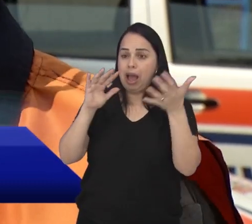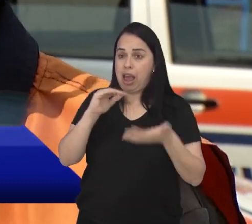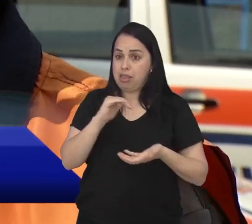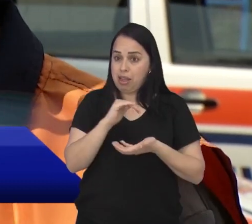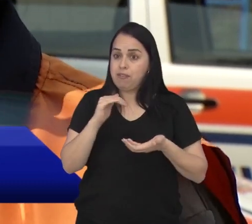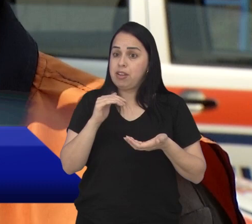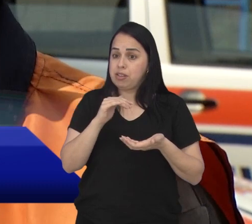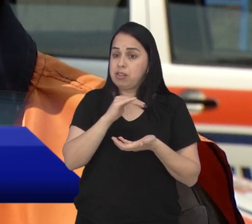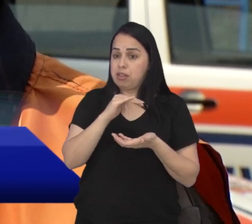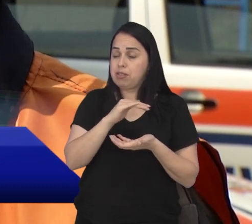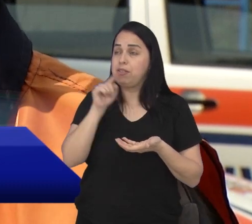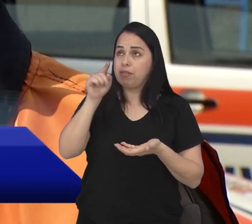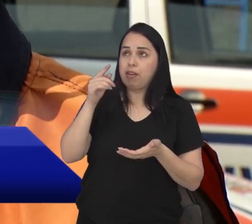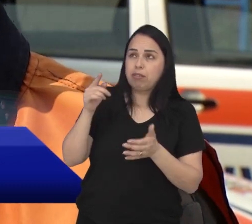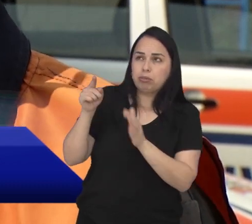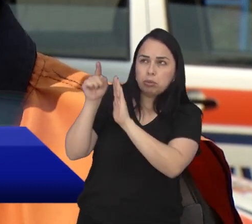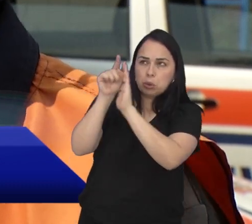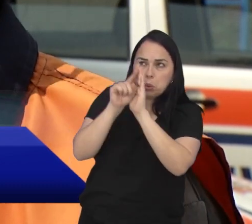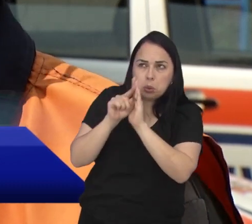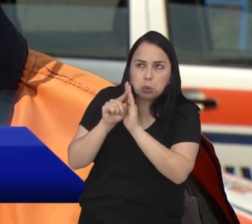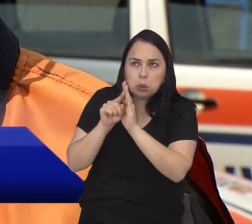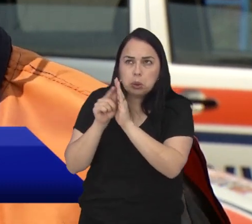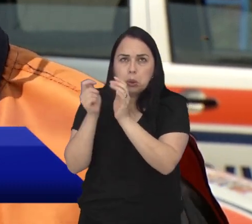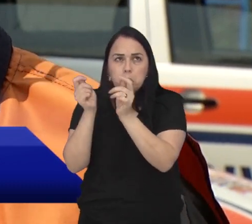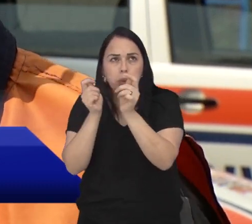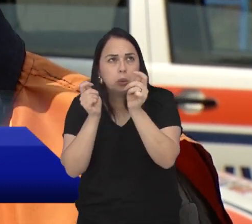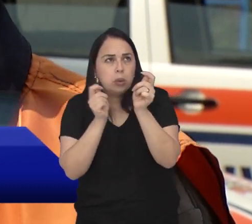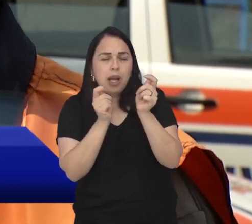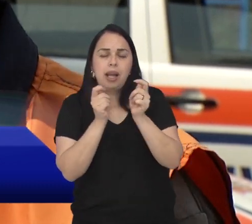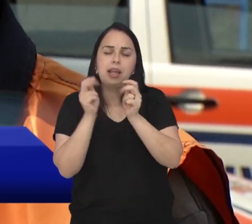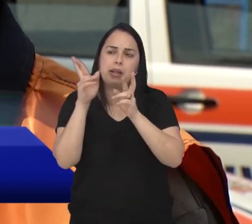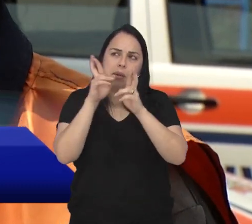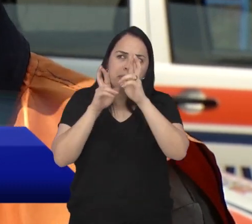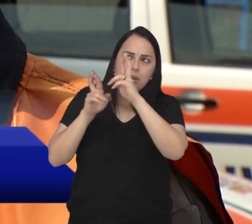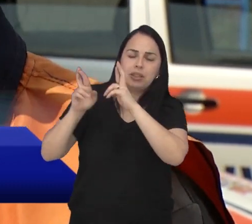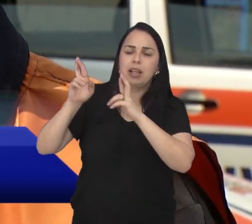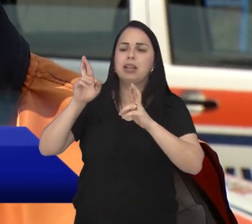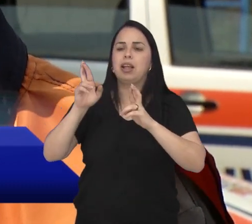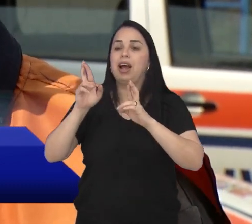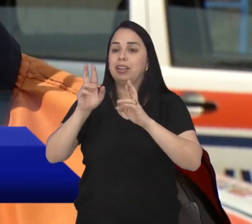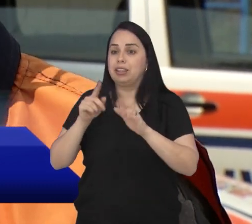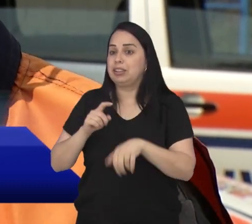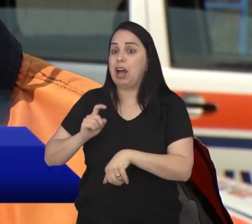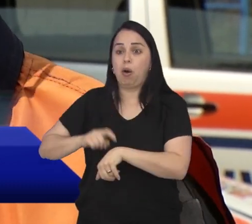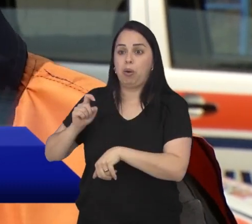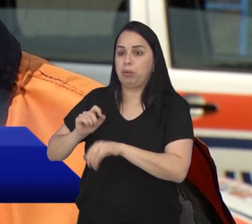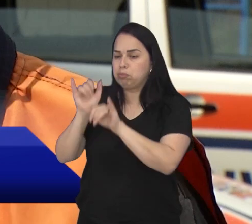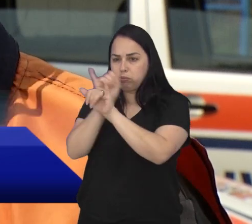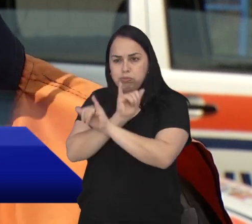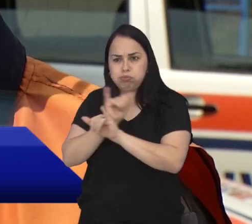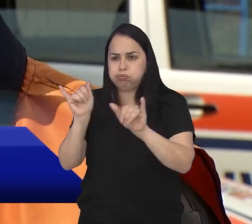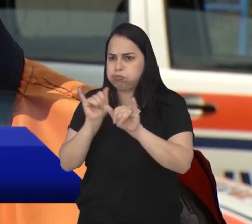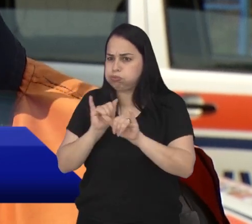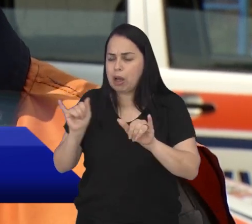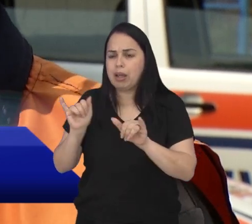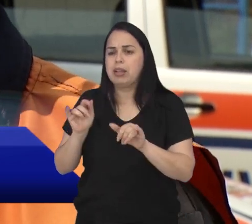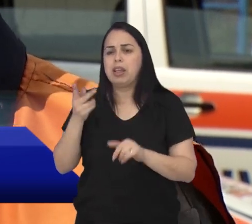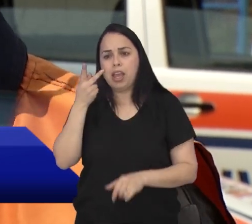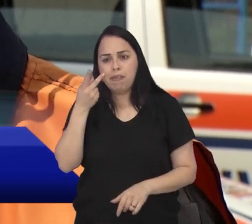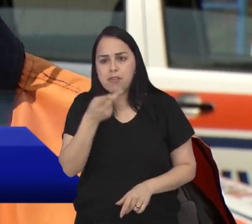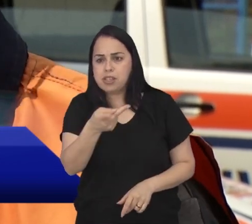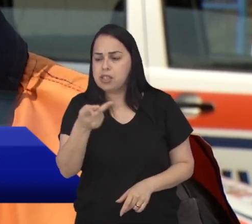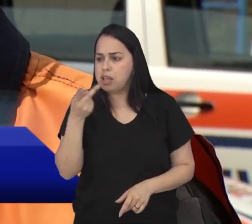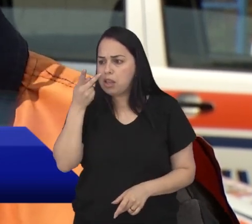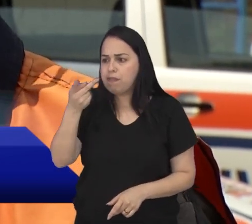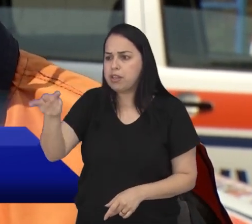Defesa Civil também faz o controle e acompanhamento, nós então já disparamos as visitas de campos e o